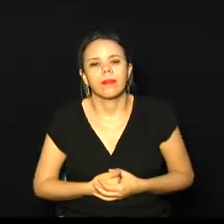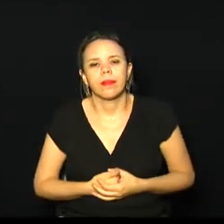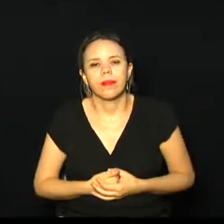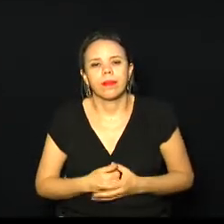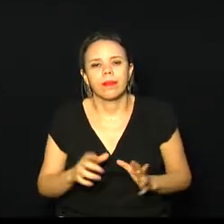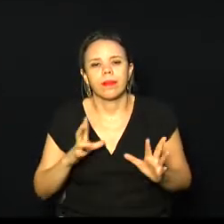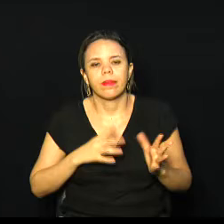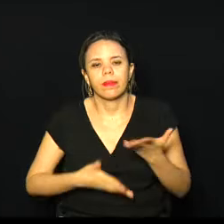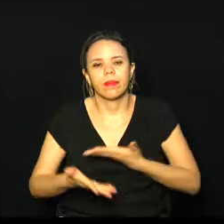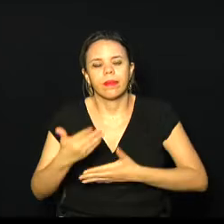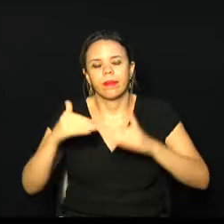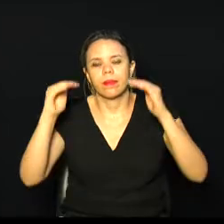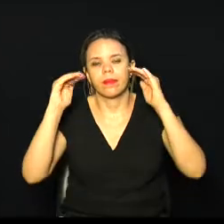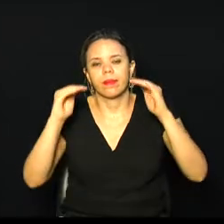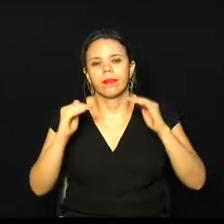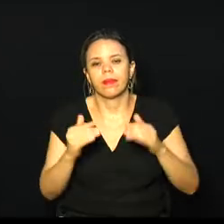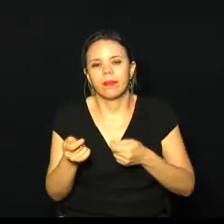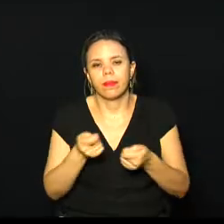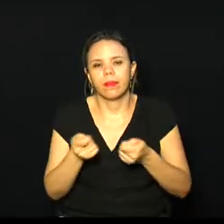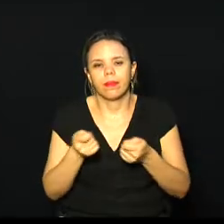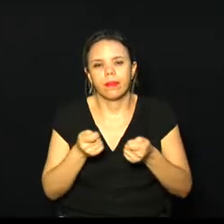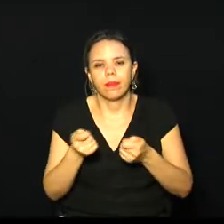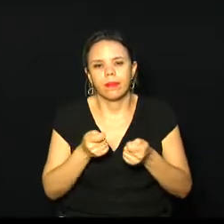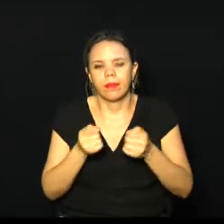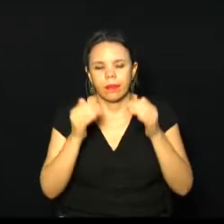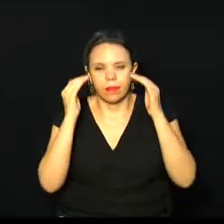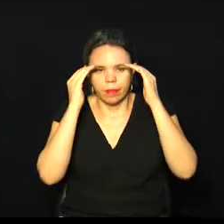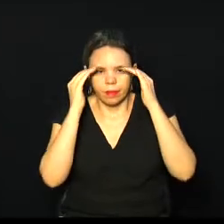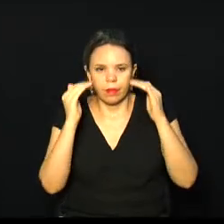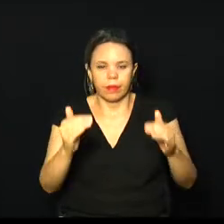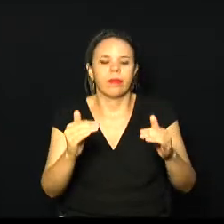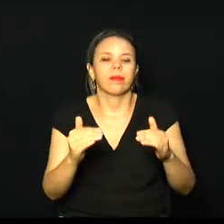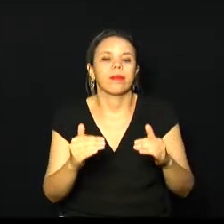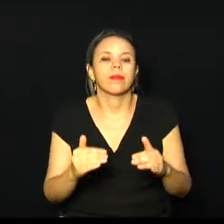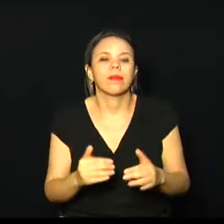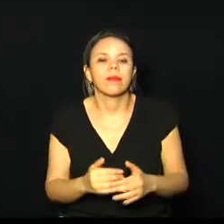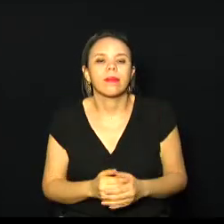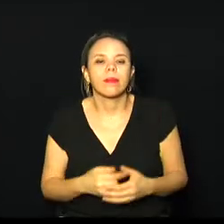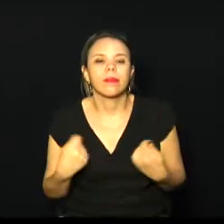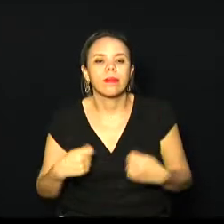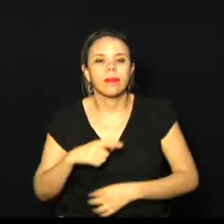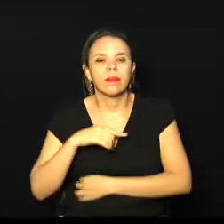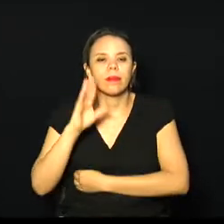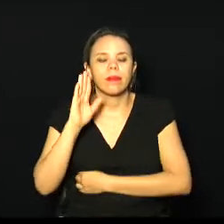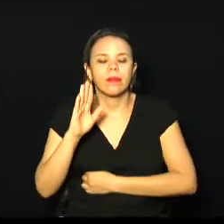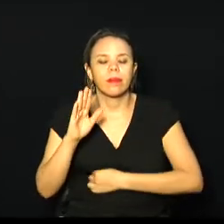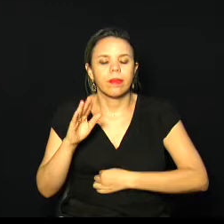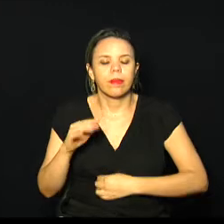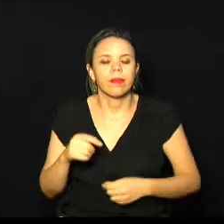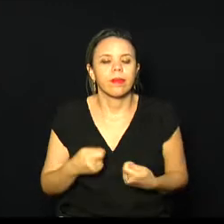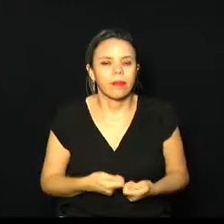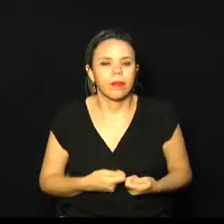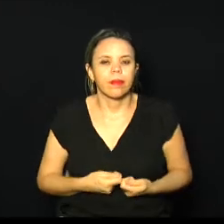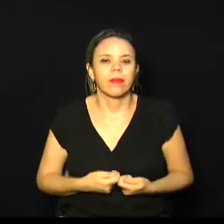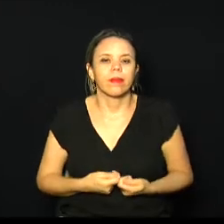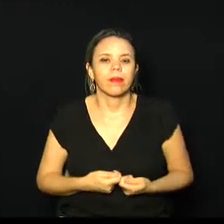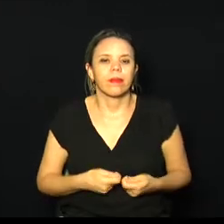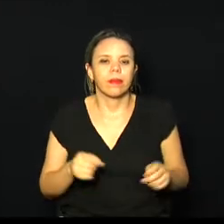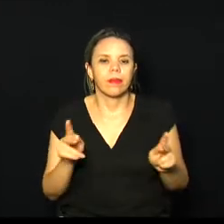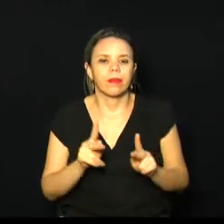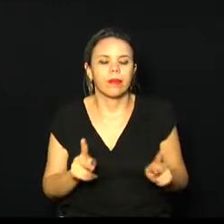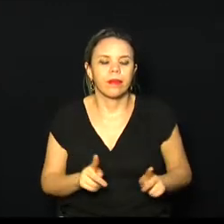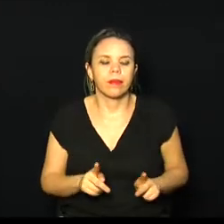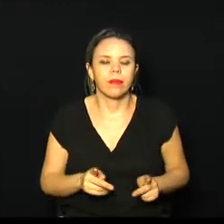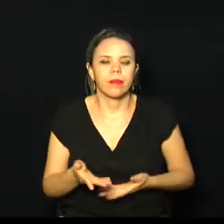relação hierárquica, então, de dominação e subordinação. Então, é necessário mais do que uma condição, então, passiva no relacionamento. Tem